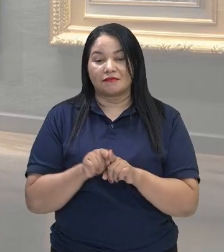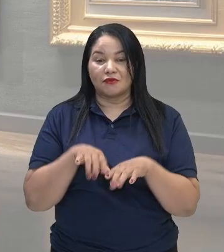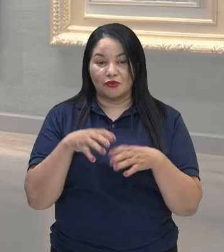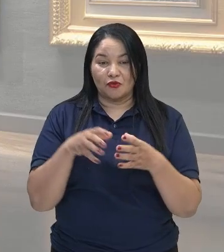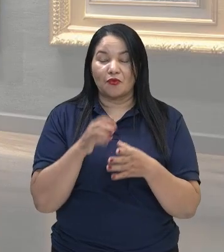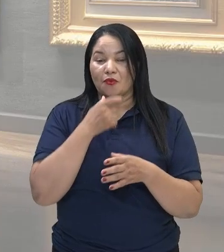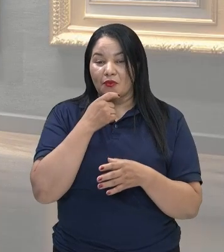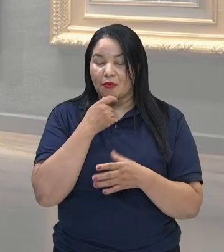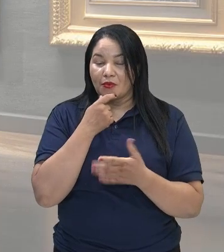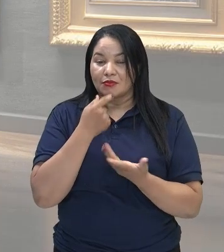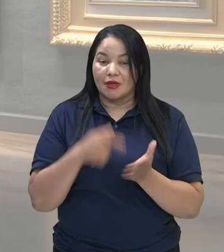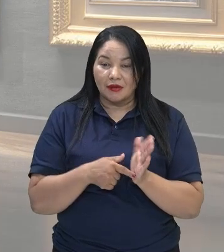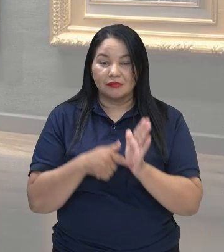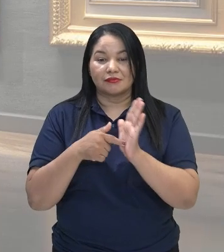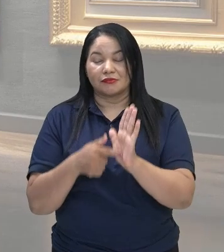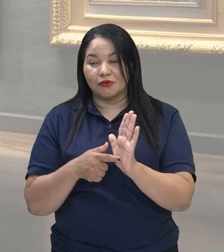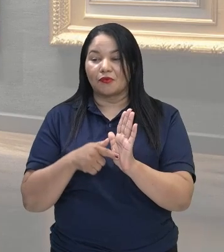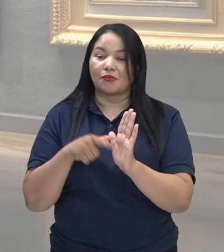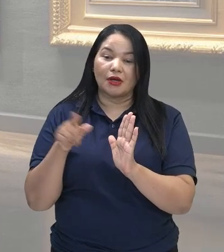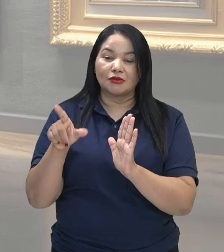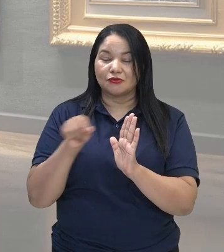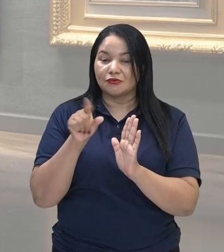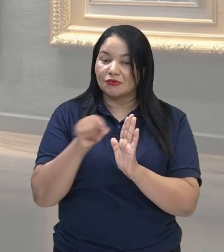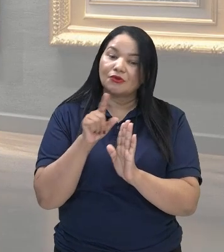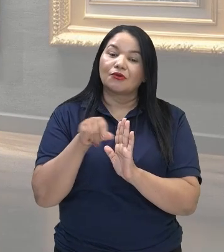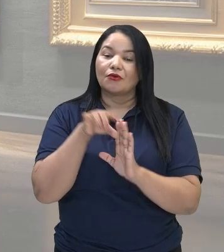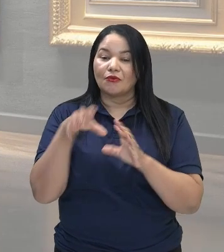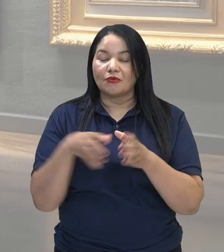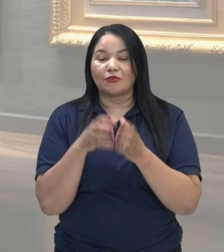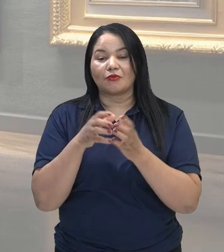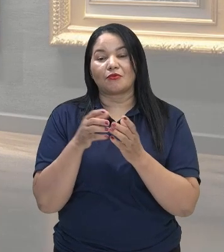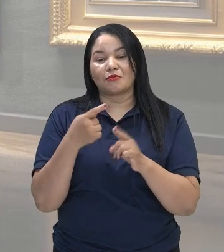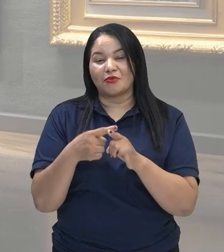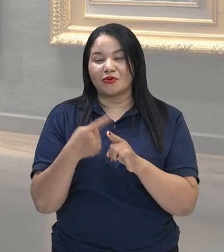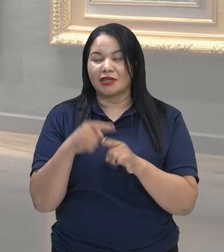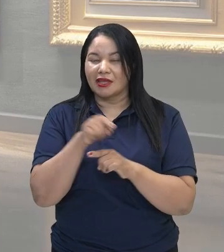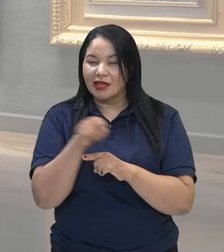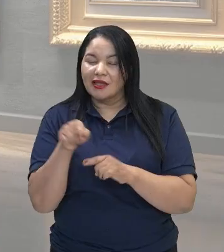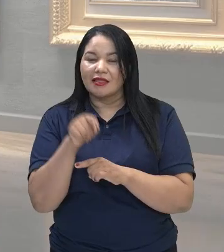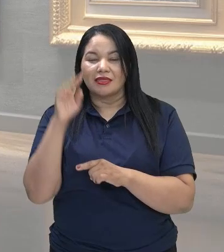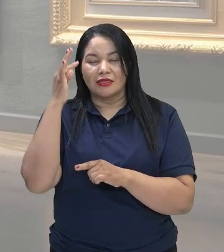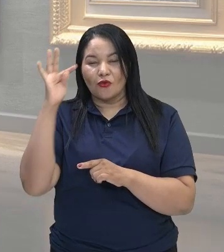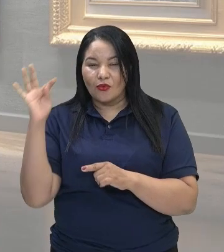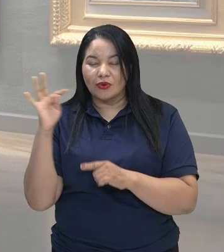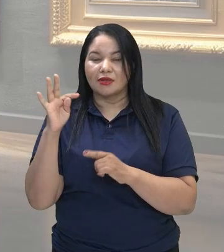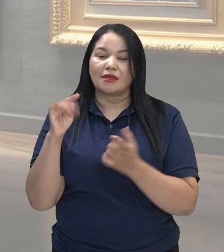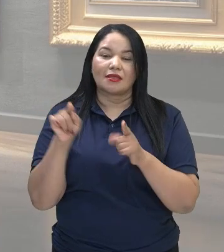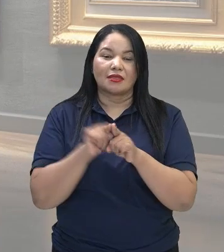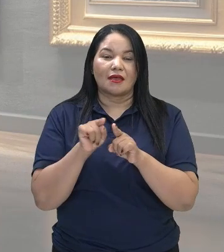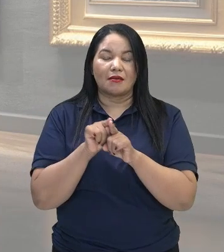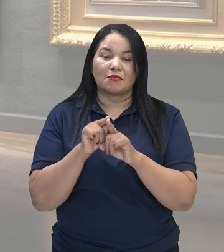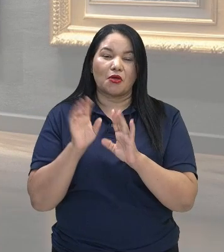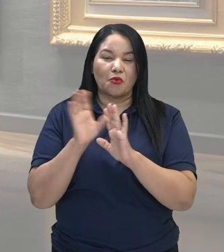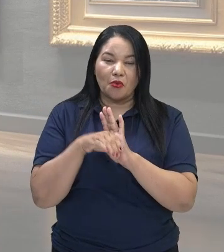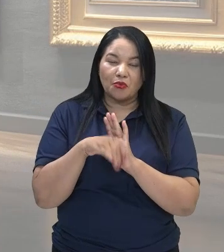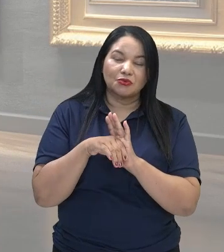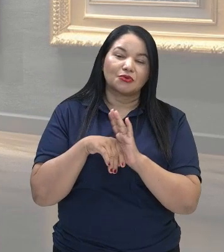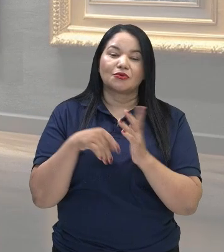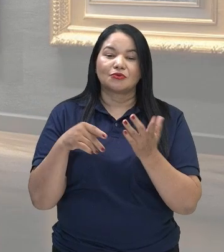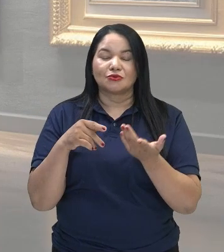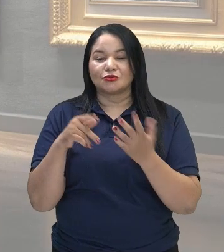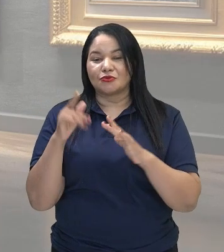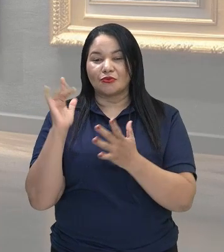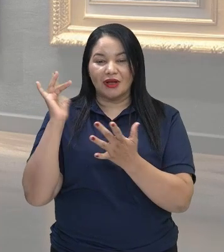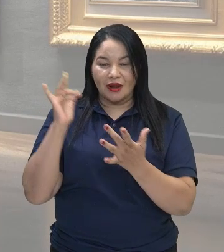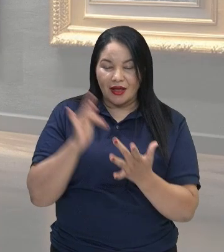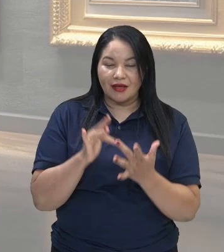ele percebe que as teorias que eles trazem, os conteúdos clássicos de sociologia,